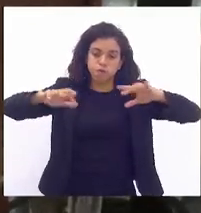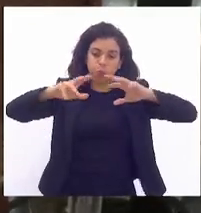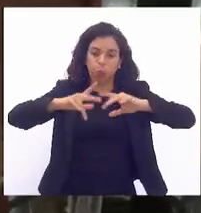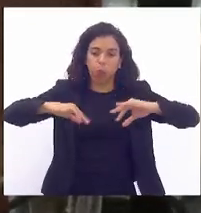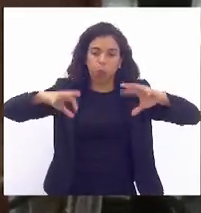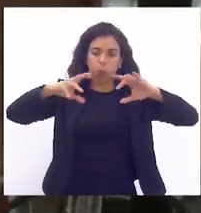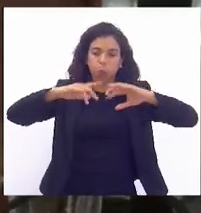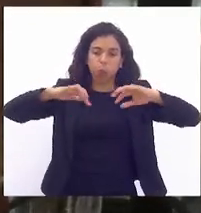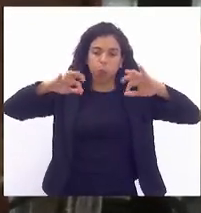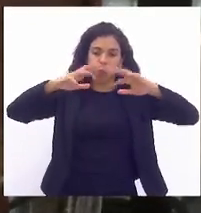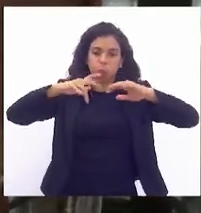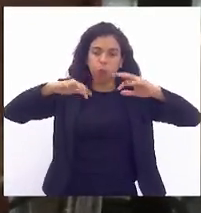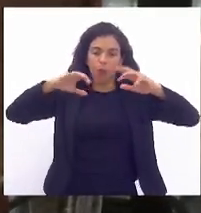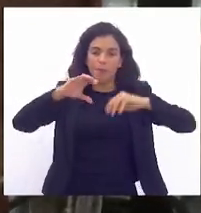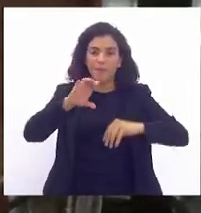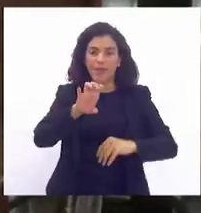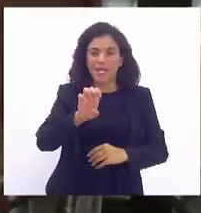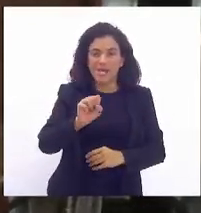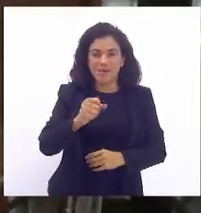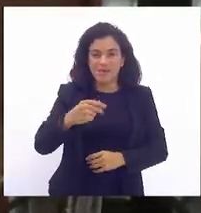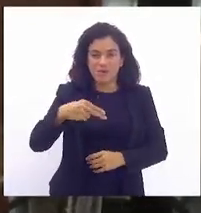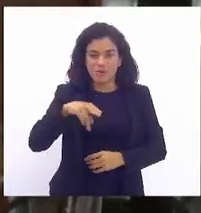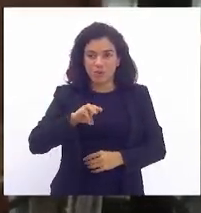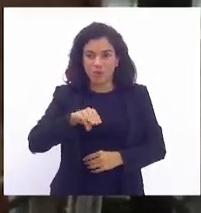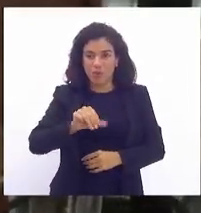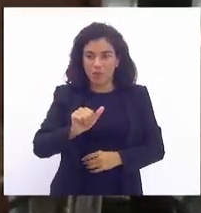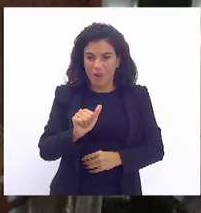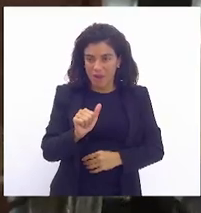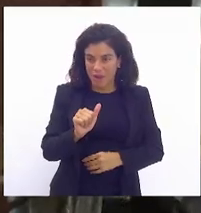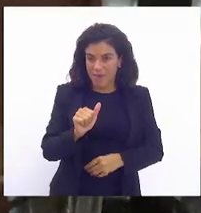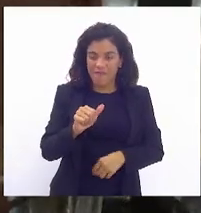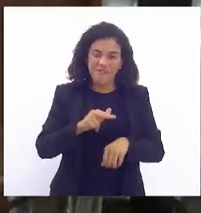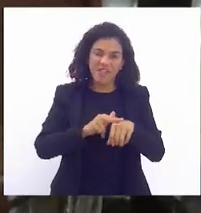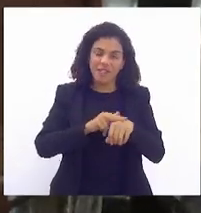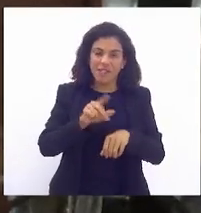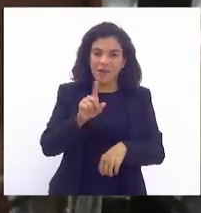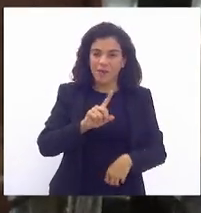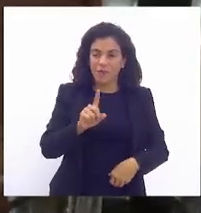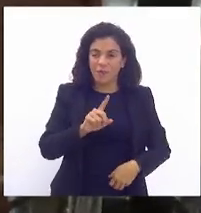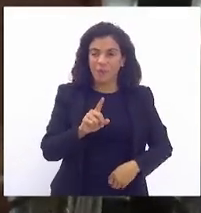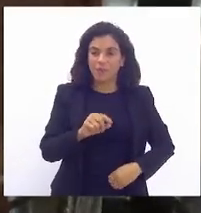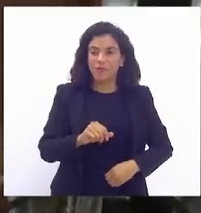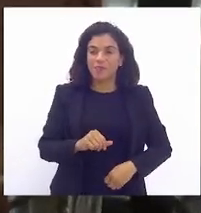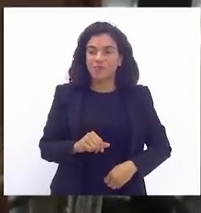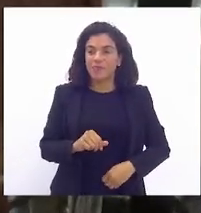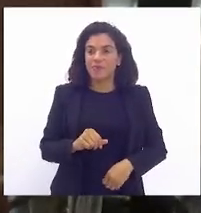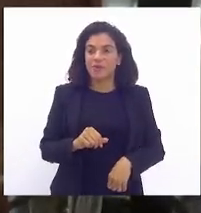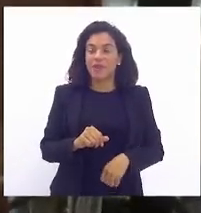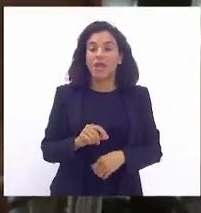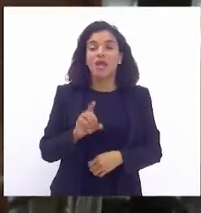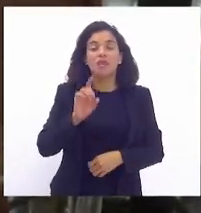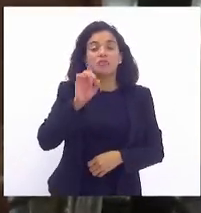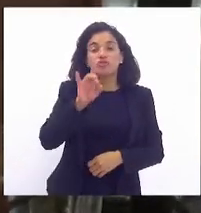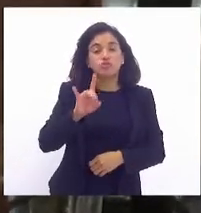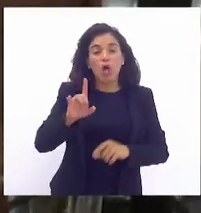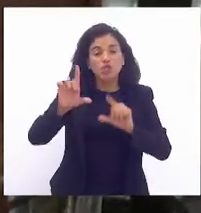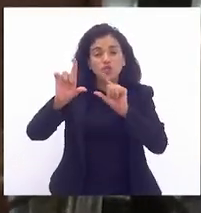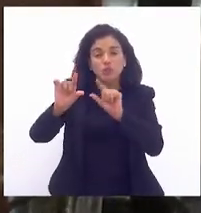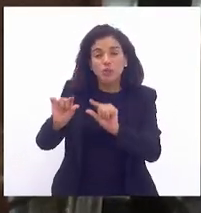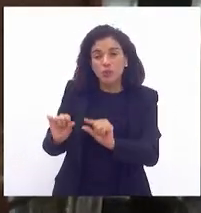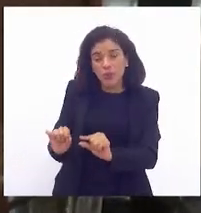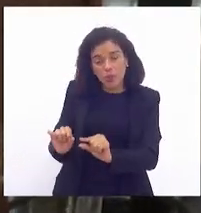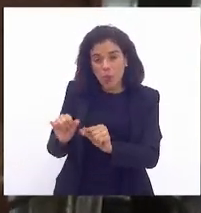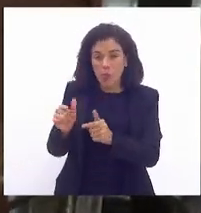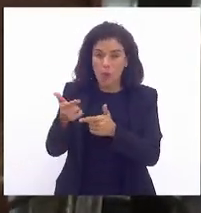nome, não, é espuma verde, não tem um nome aí. Então, isso aí só amenizou o problema,